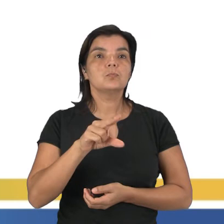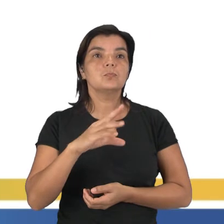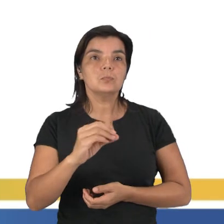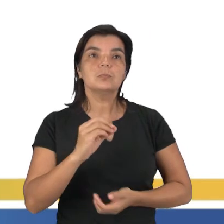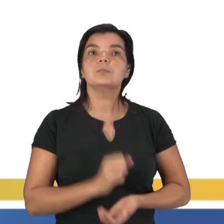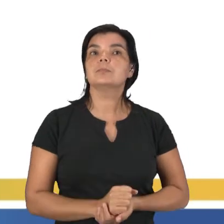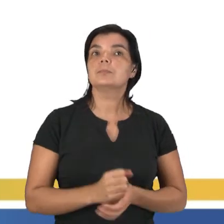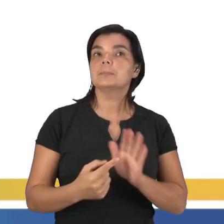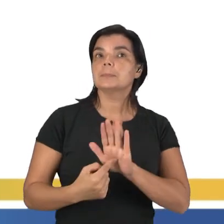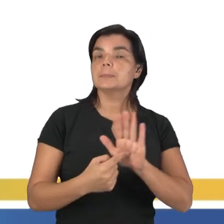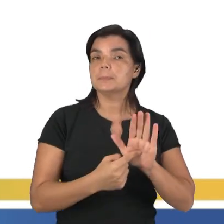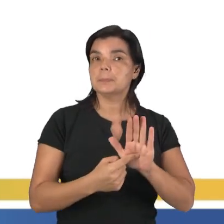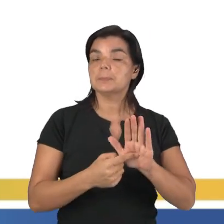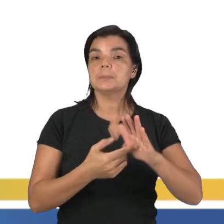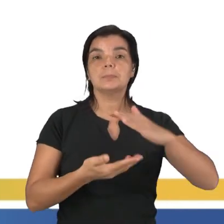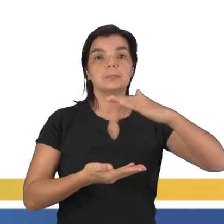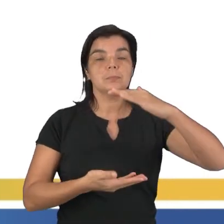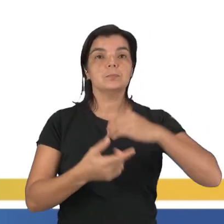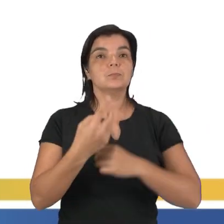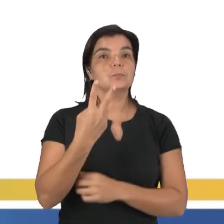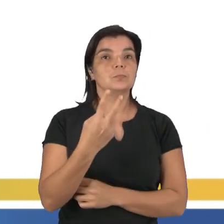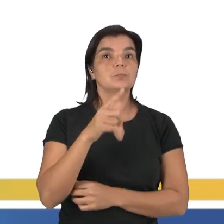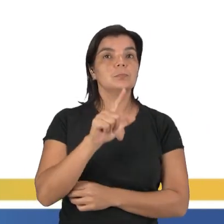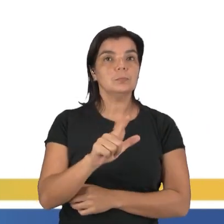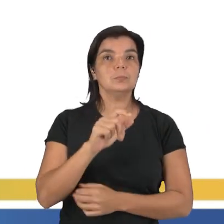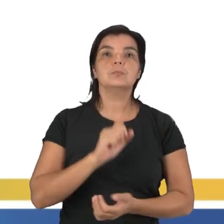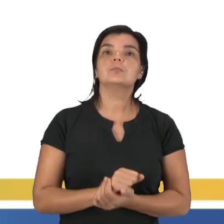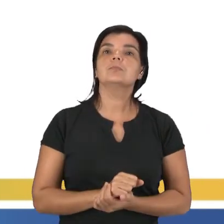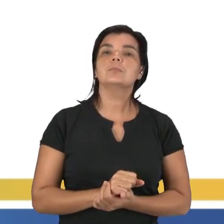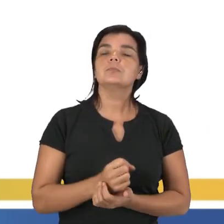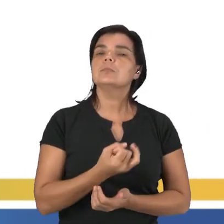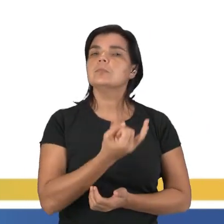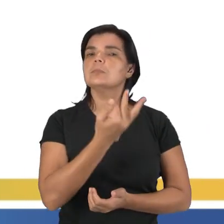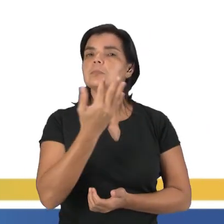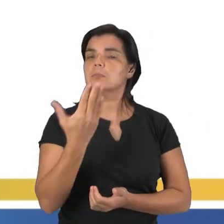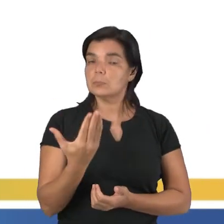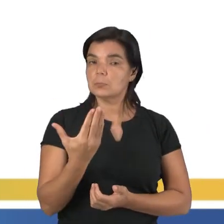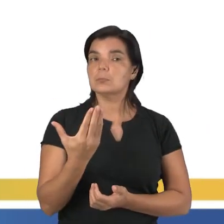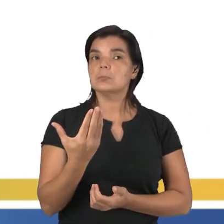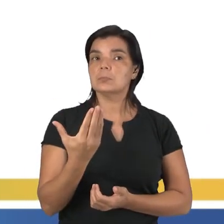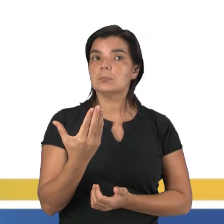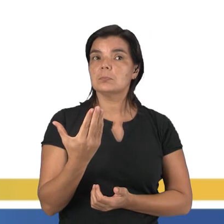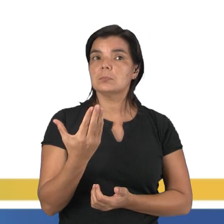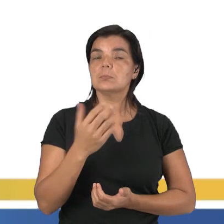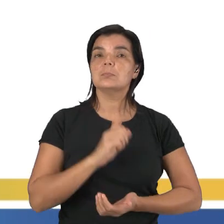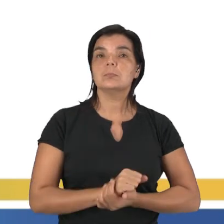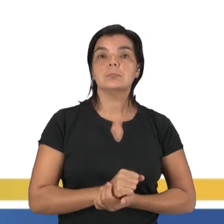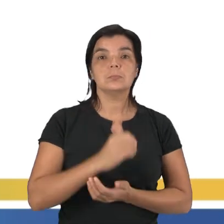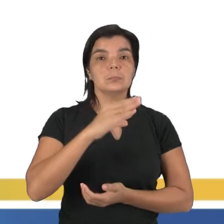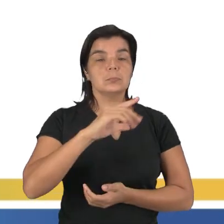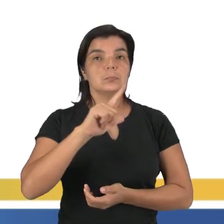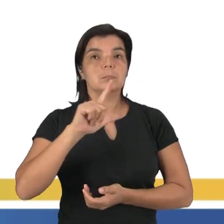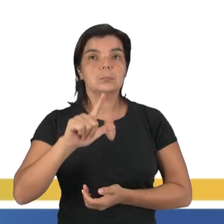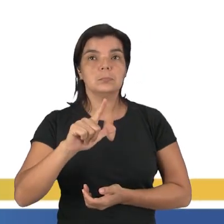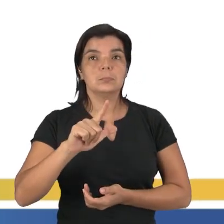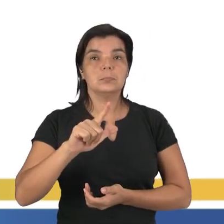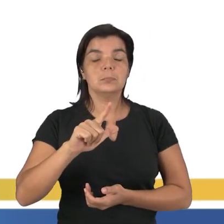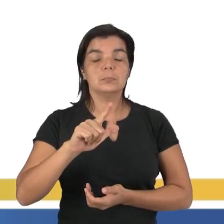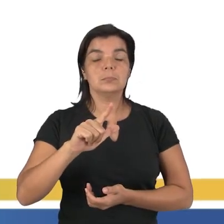um novo suco e apresenta uma embalagem com 2 litros. Aí vem a pergunta: em quantidade